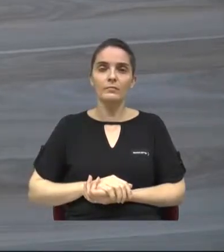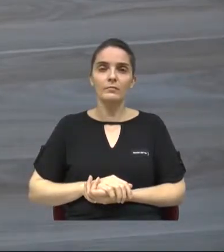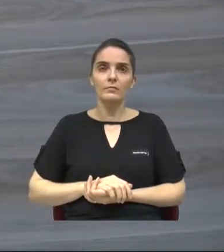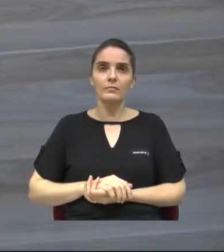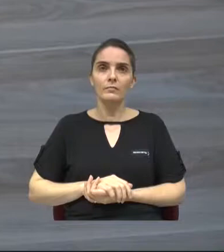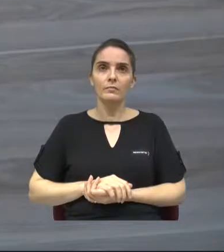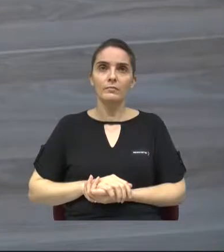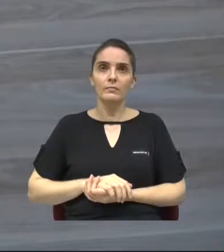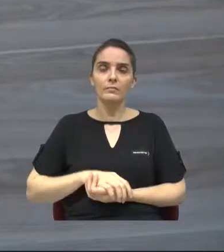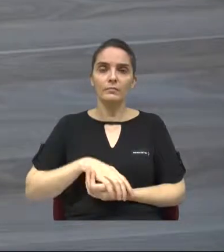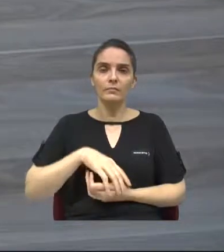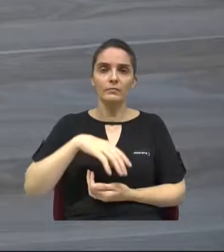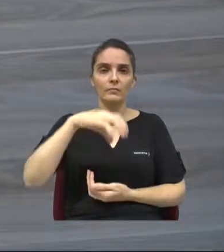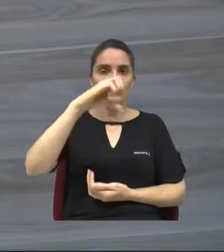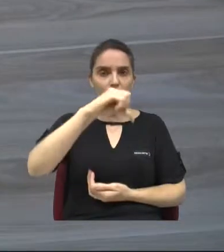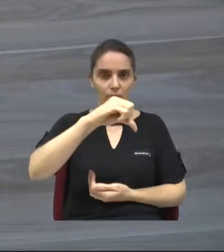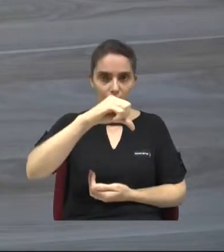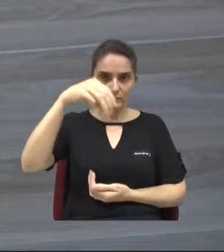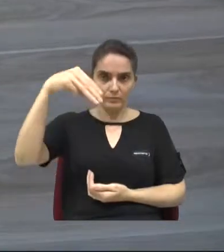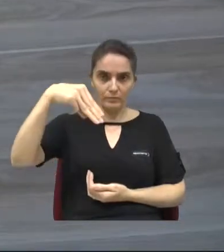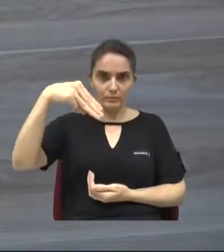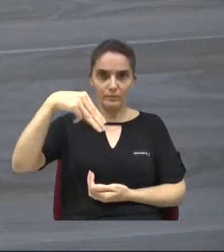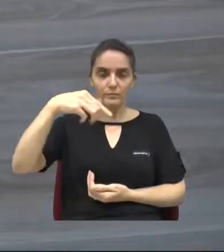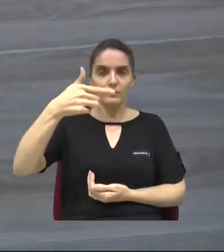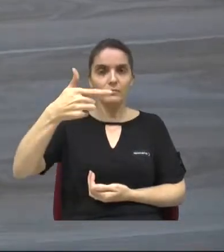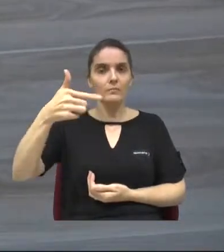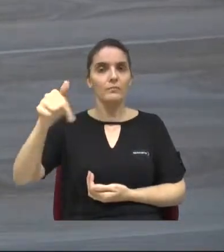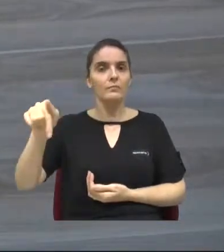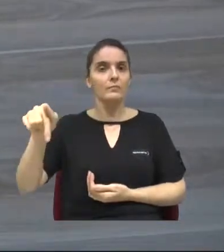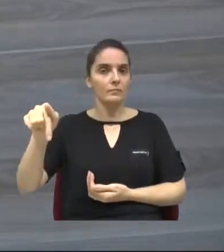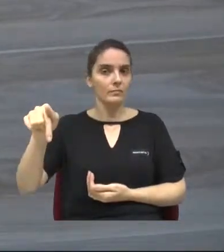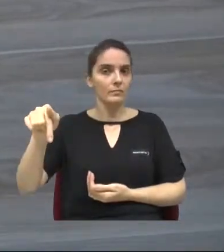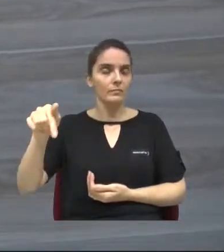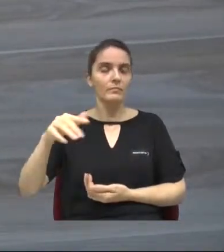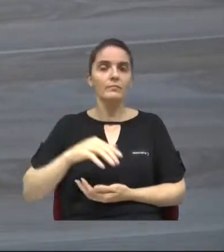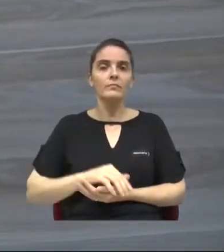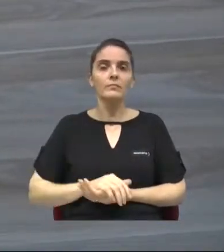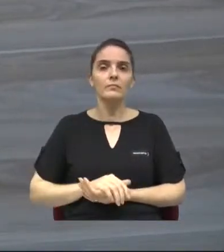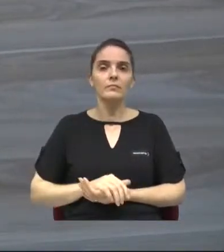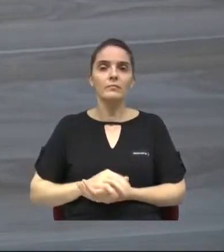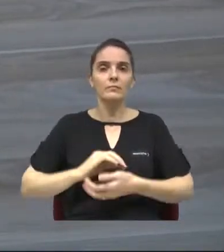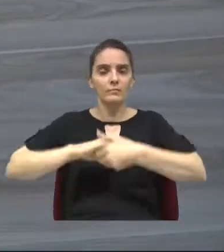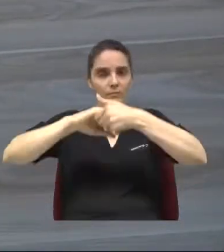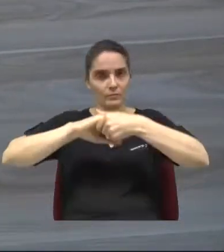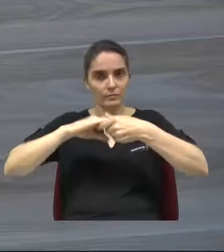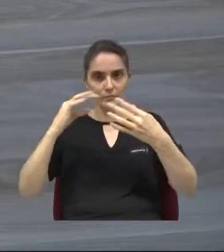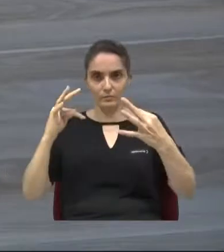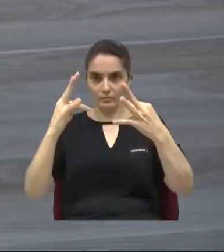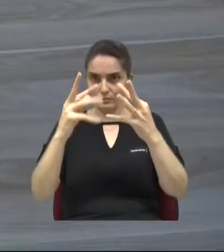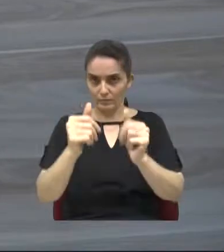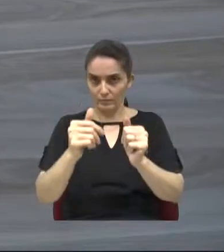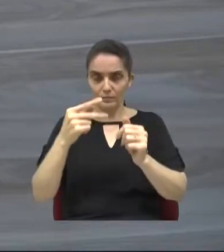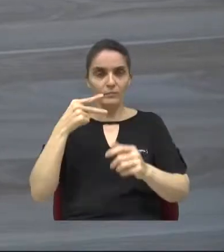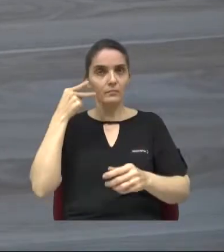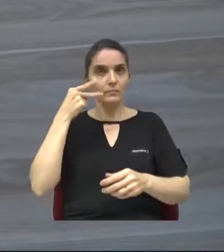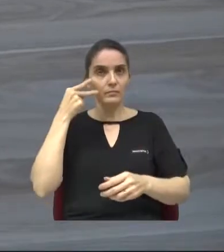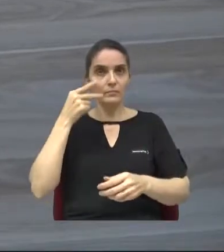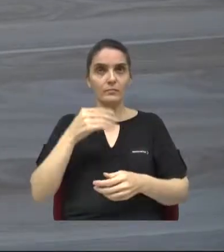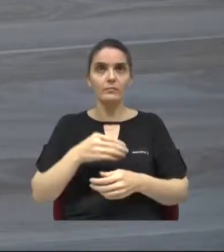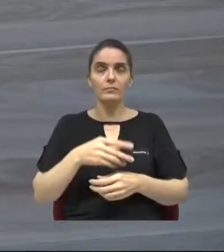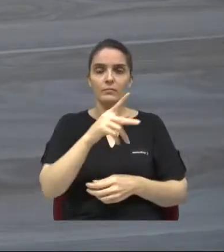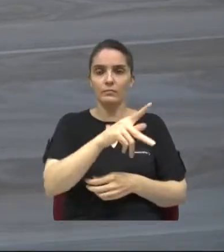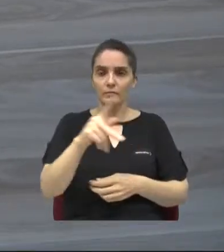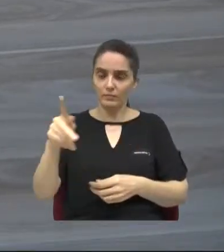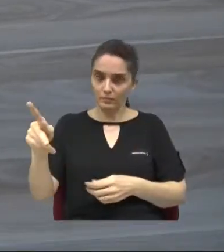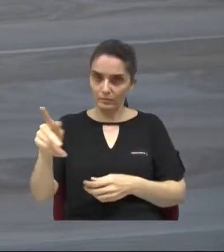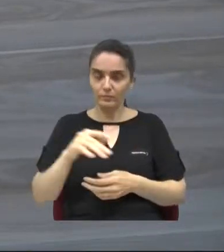9 e 27, é isso? Mas, enfim, gostaria de cumprimentar a todos os vereadores que estão aqui, senhor